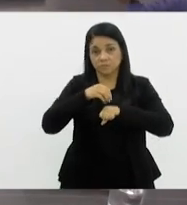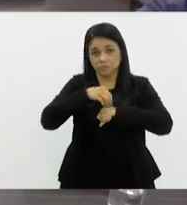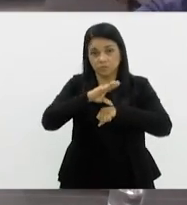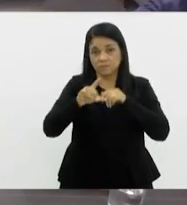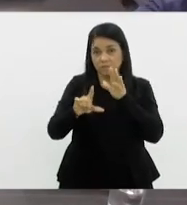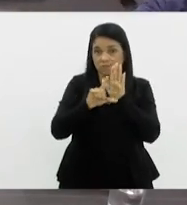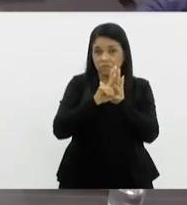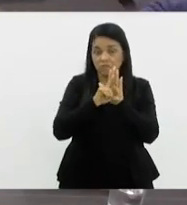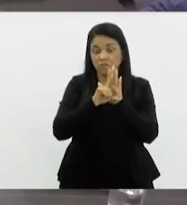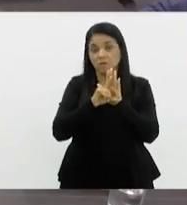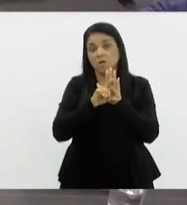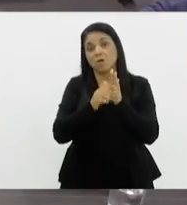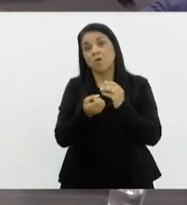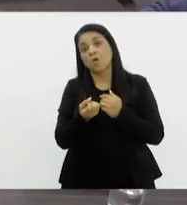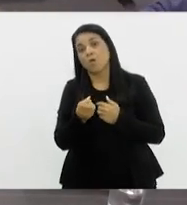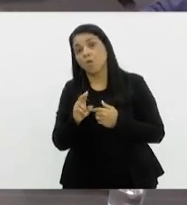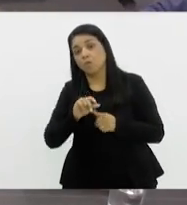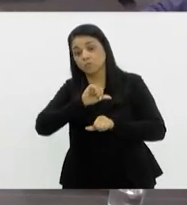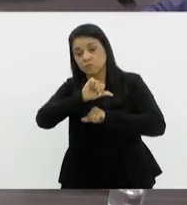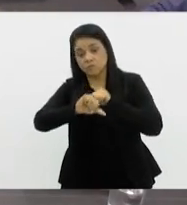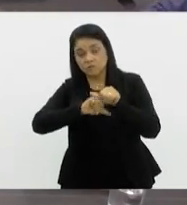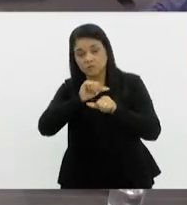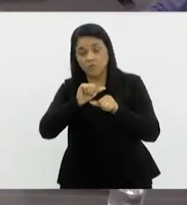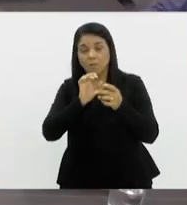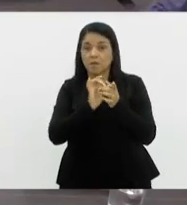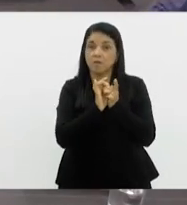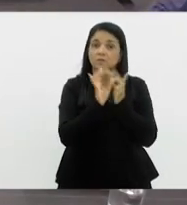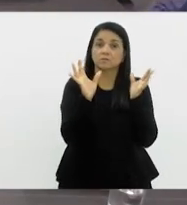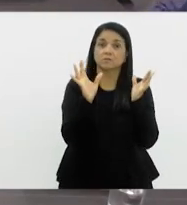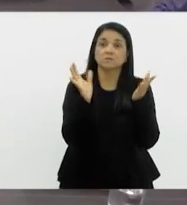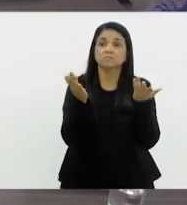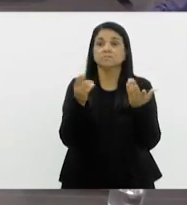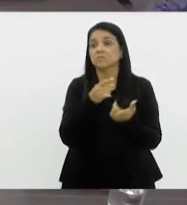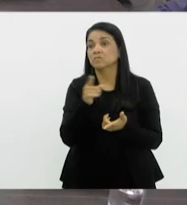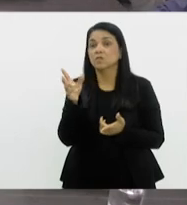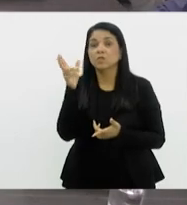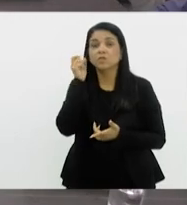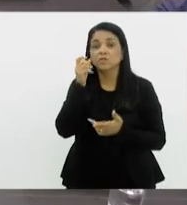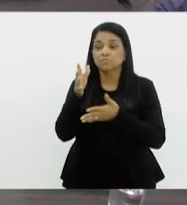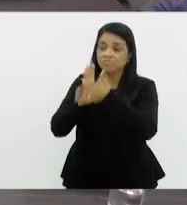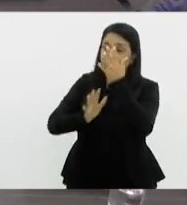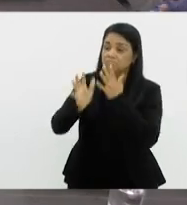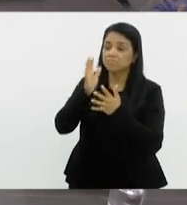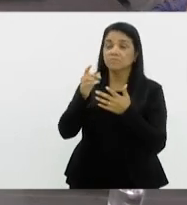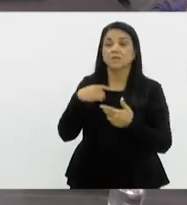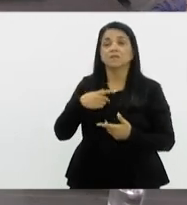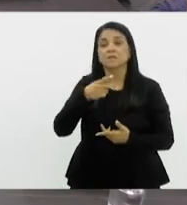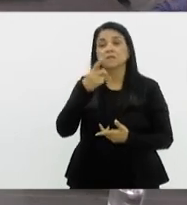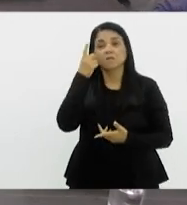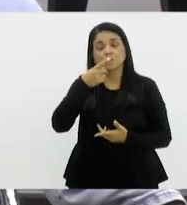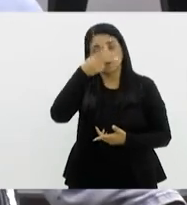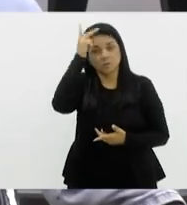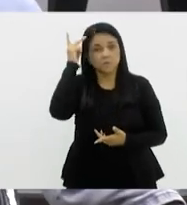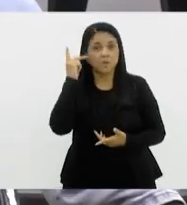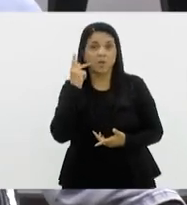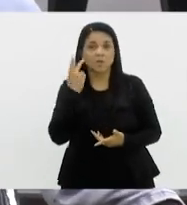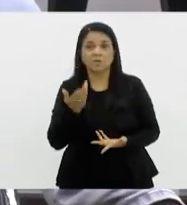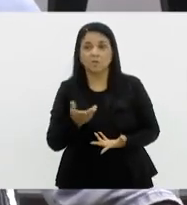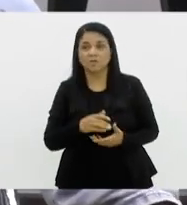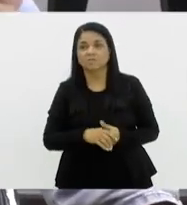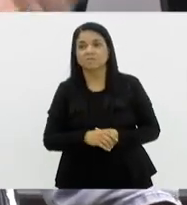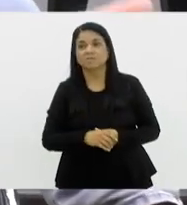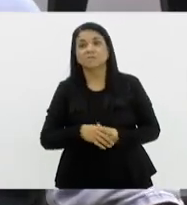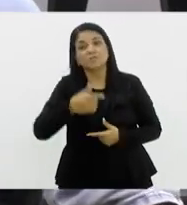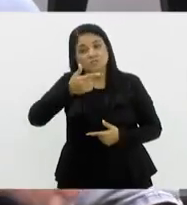legislativa ou se a gente transforma agora em autorizativo. Eu gostaria de ouvi-los, deputado Luiz Paulo. Mais uma vez, nós